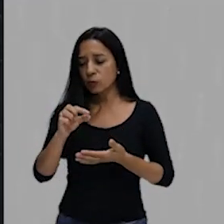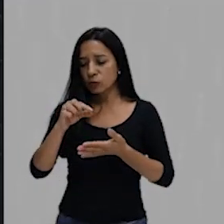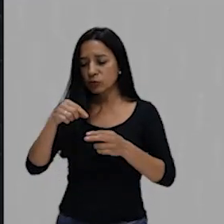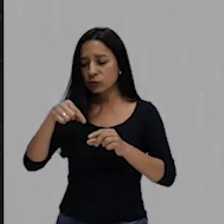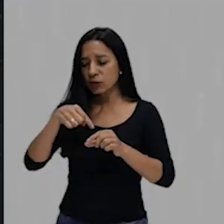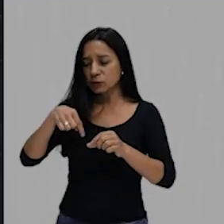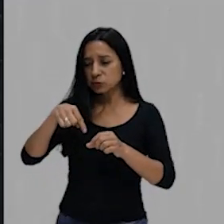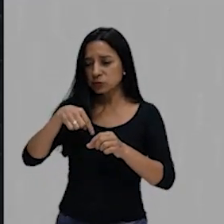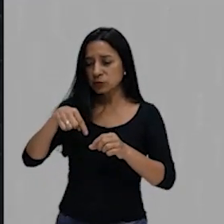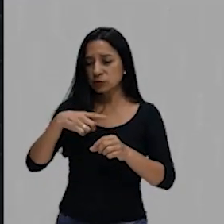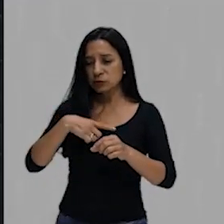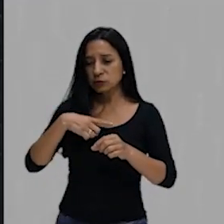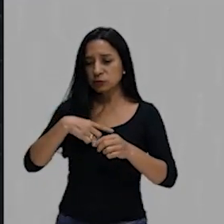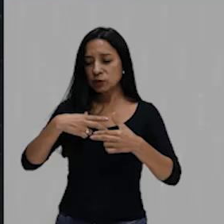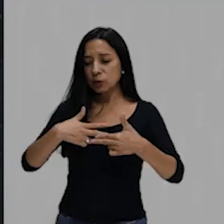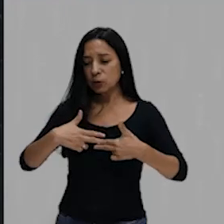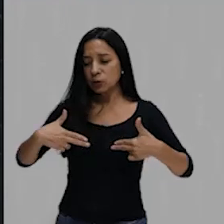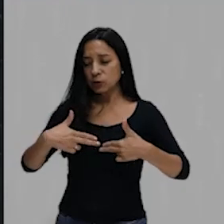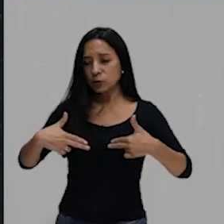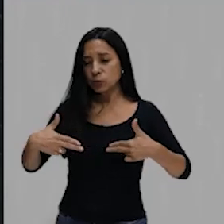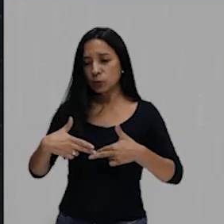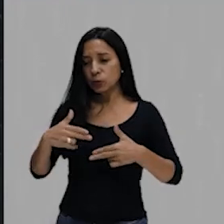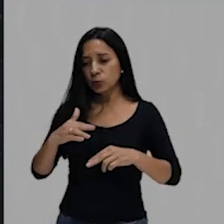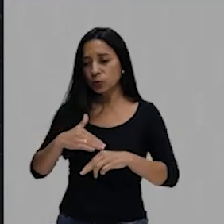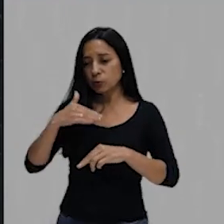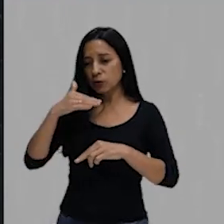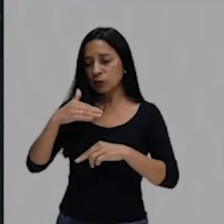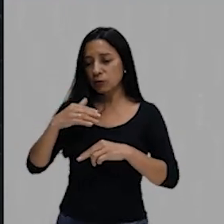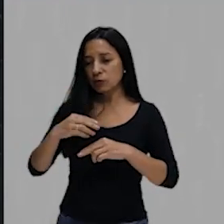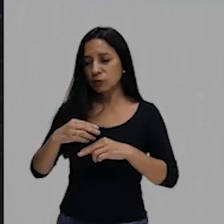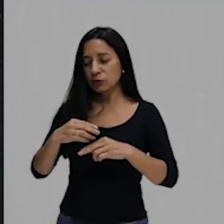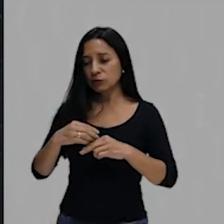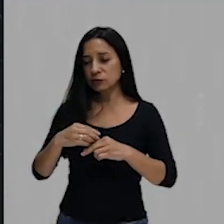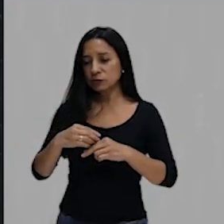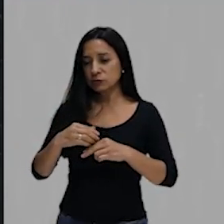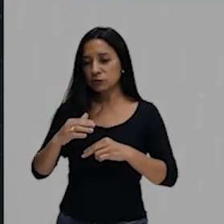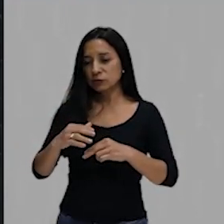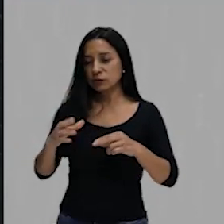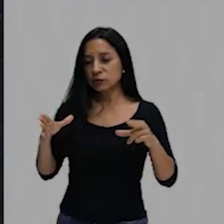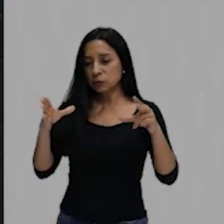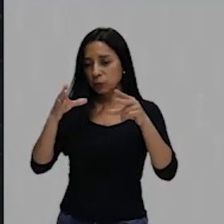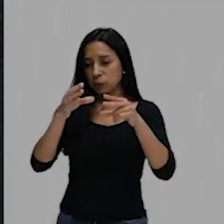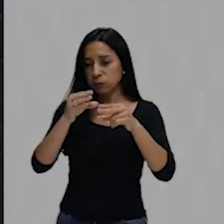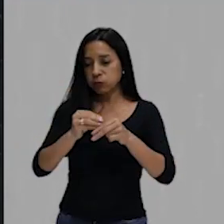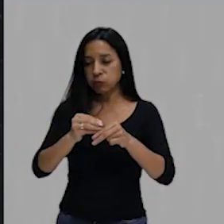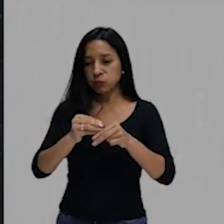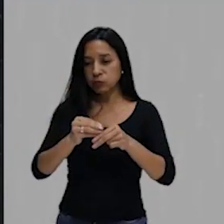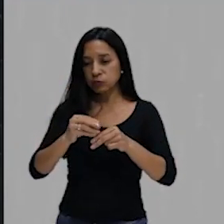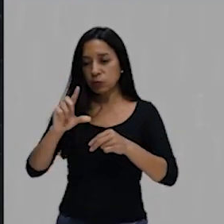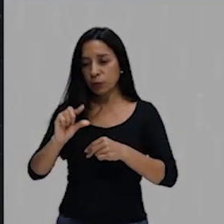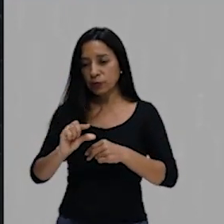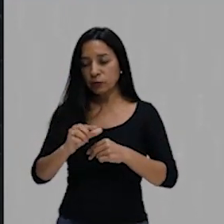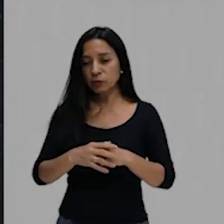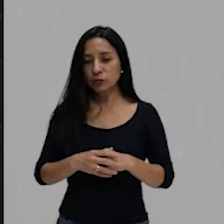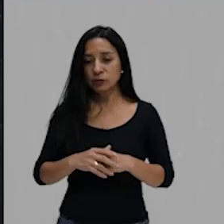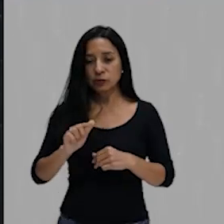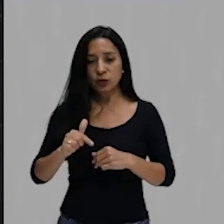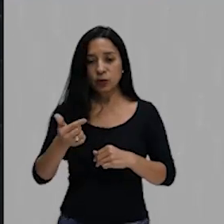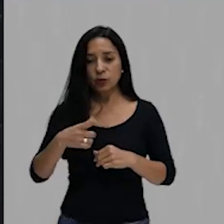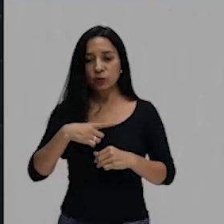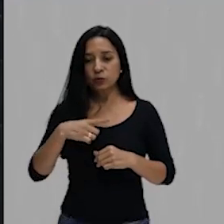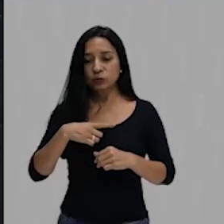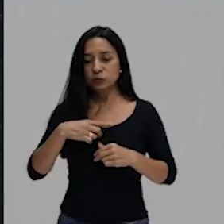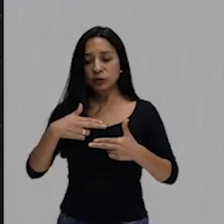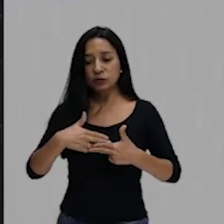terão faixas escuras maiores e faixas claras menores. Já esse outro aqui, esses outros vão ter